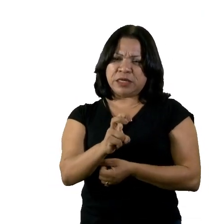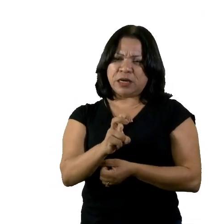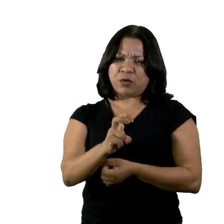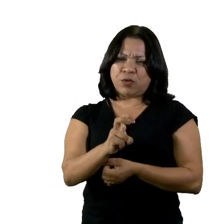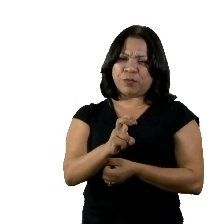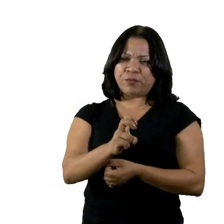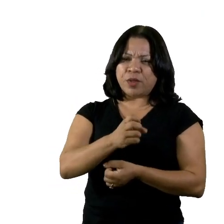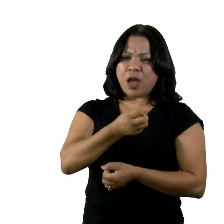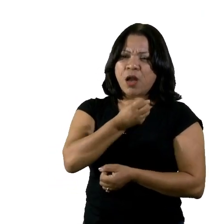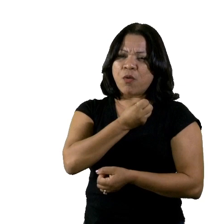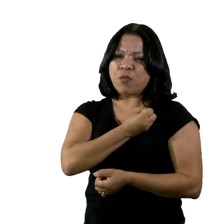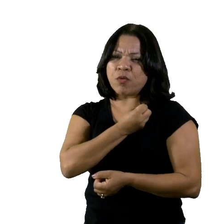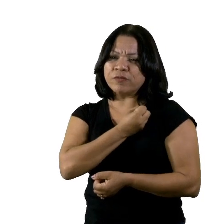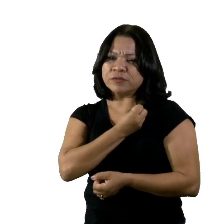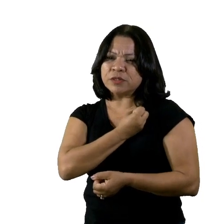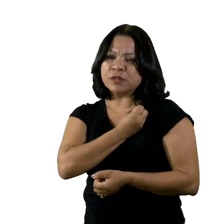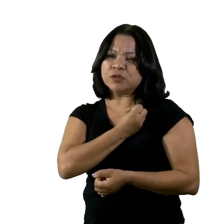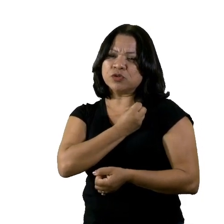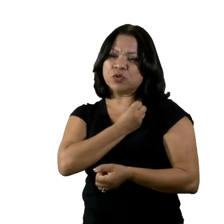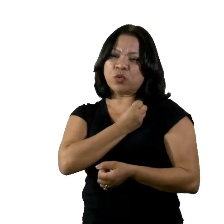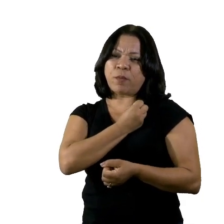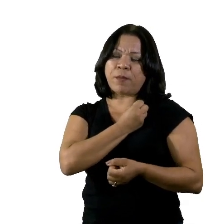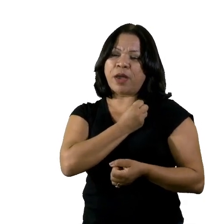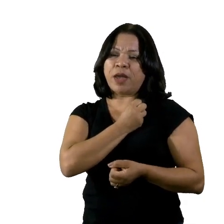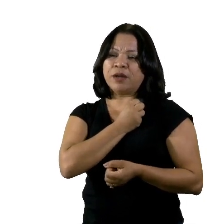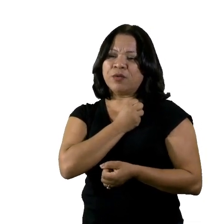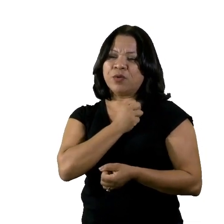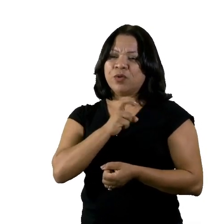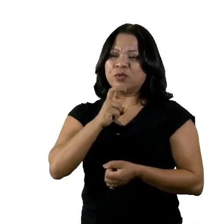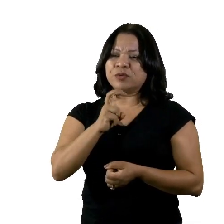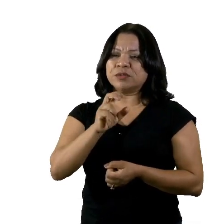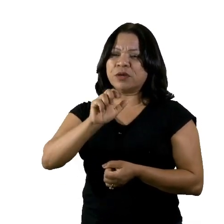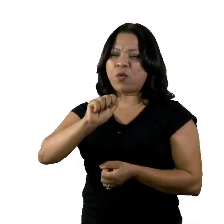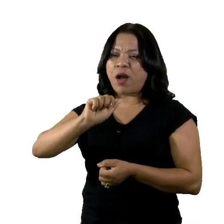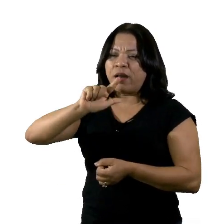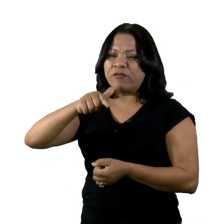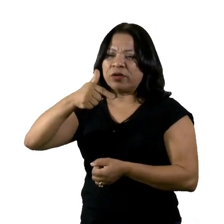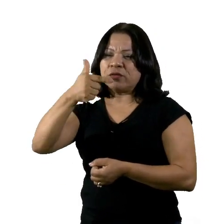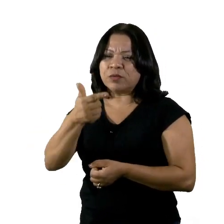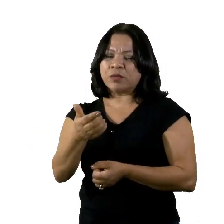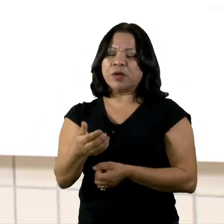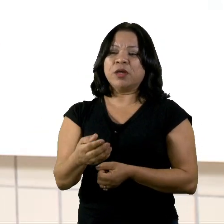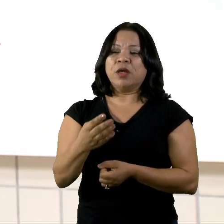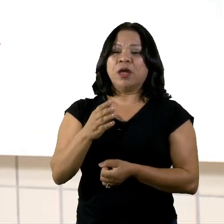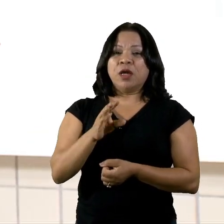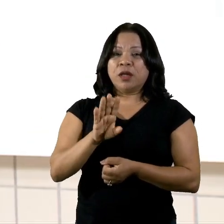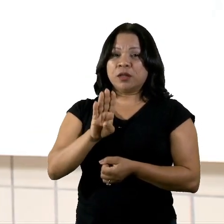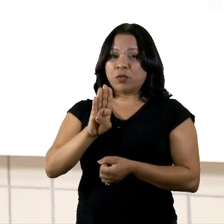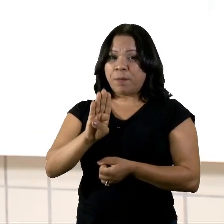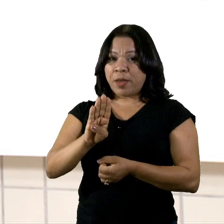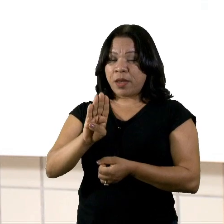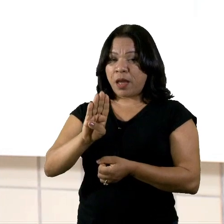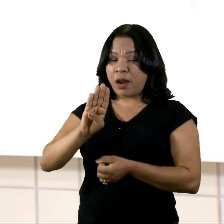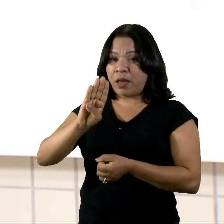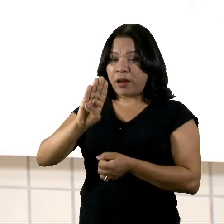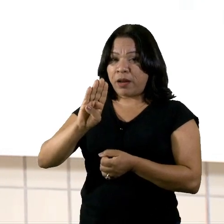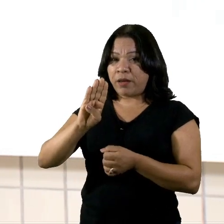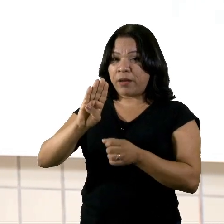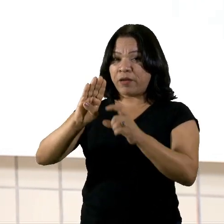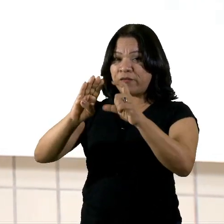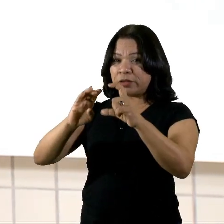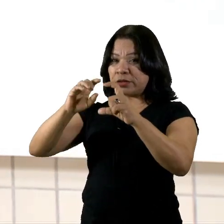termo 5a elevado ao cubo, b elevado à sexta potência? Sim, de fato, 5